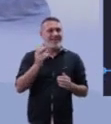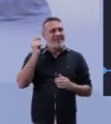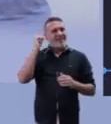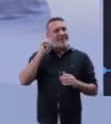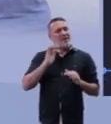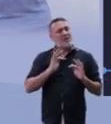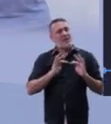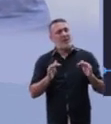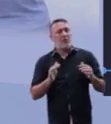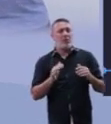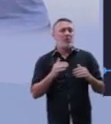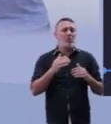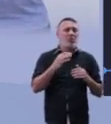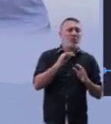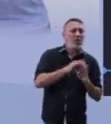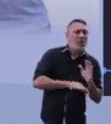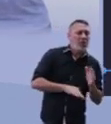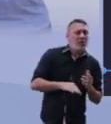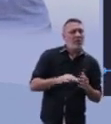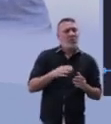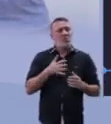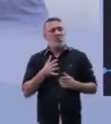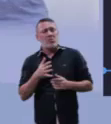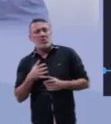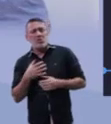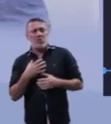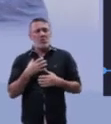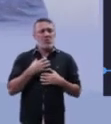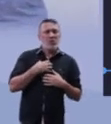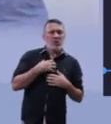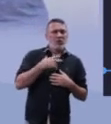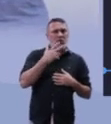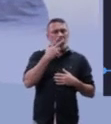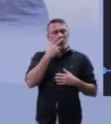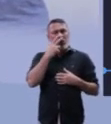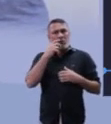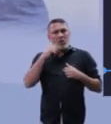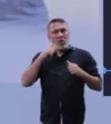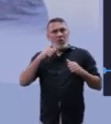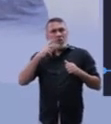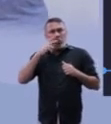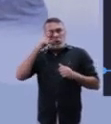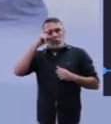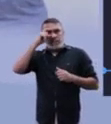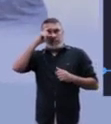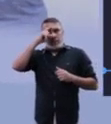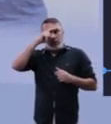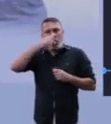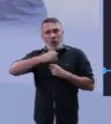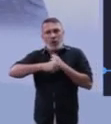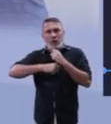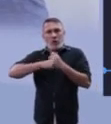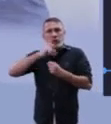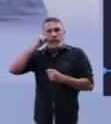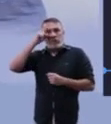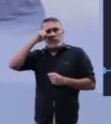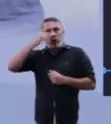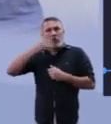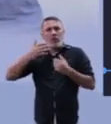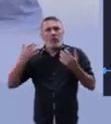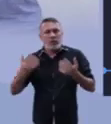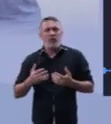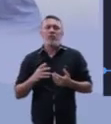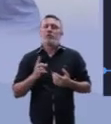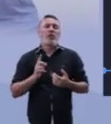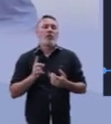simples, né? Ela ali um texto simples, um texto nota 1000 muito simples, e parece que a situação vai ficando mais complicada, professor, você está me deixando